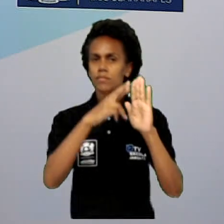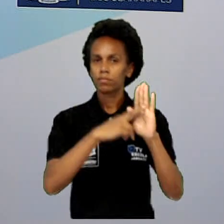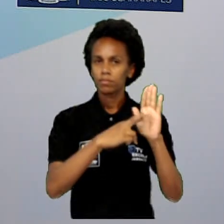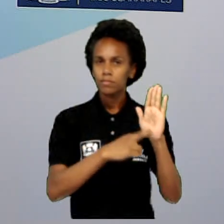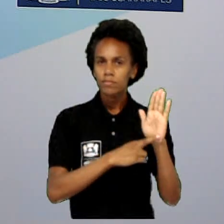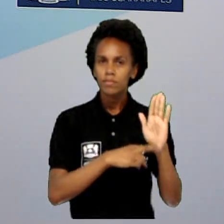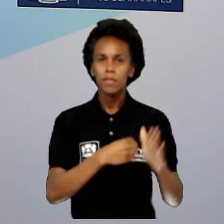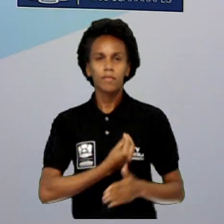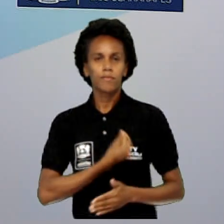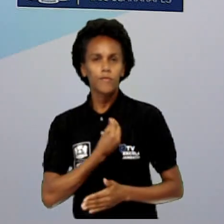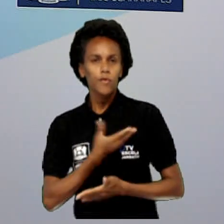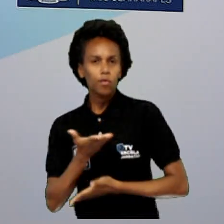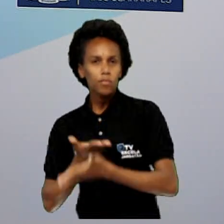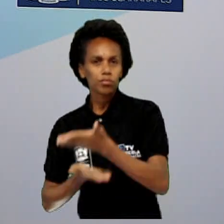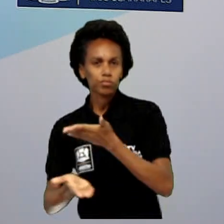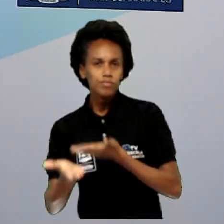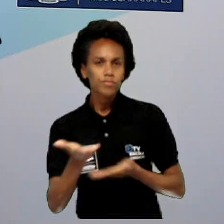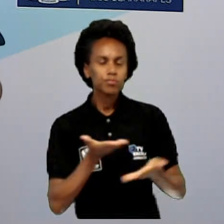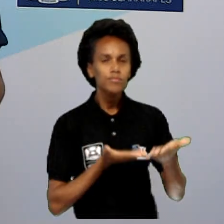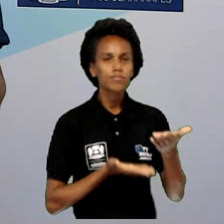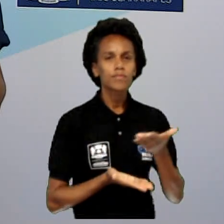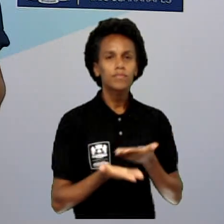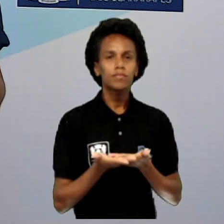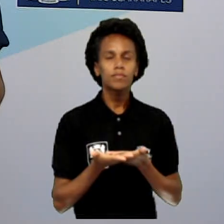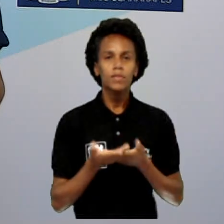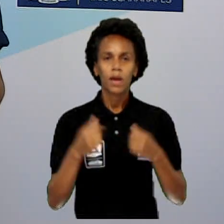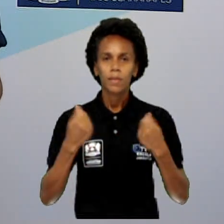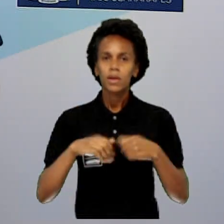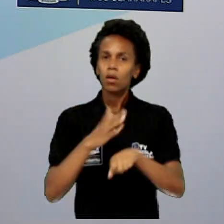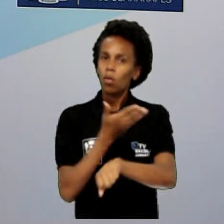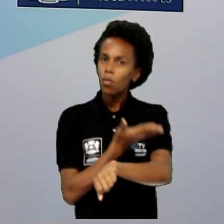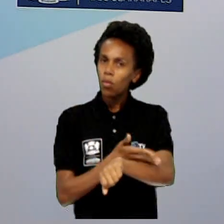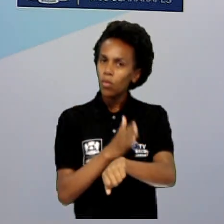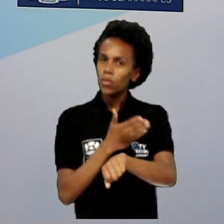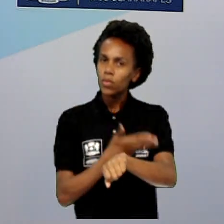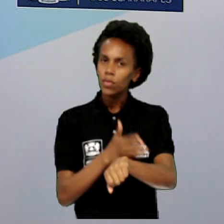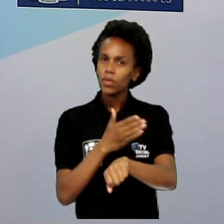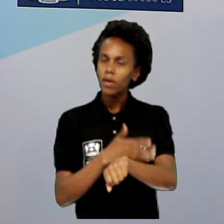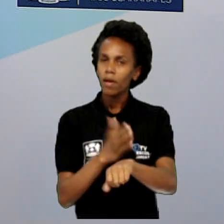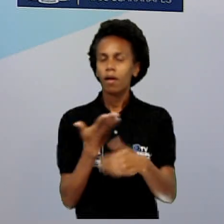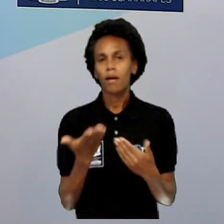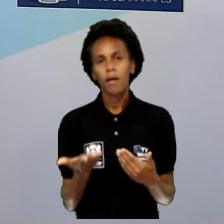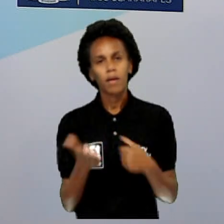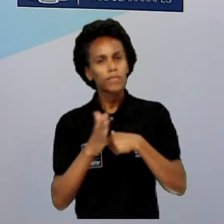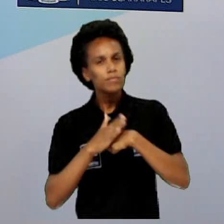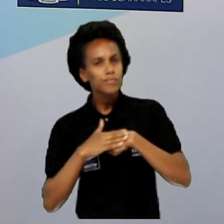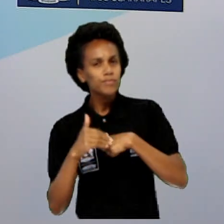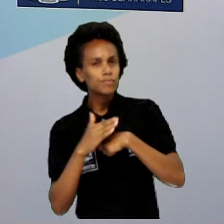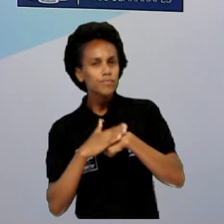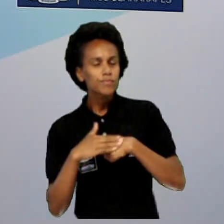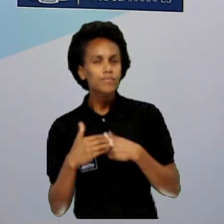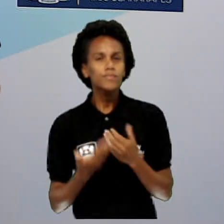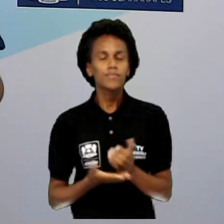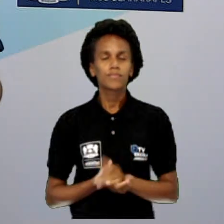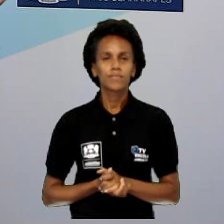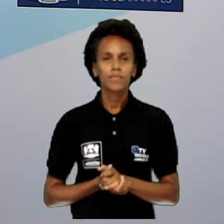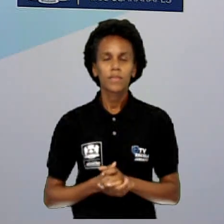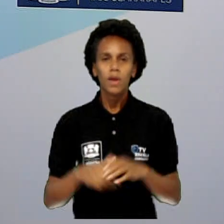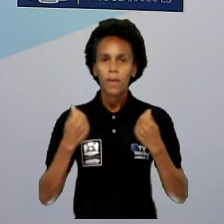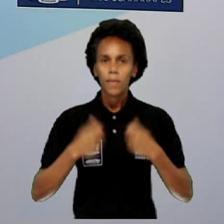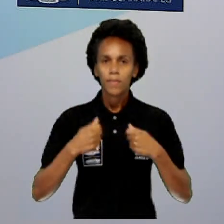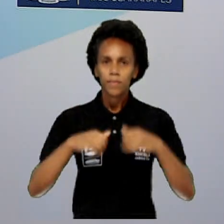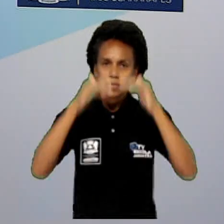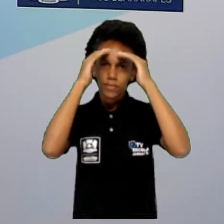Ser educado, ser gentil, não é verdade? A gente precisa respeitar as regras. E